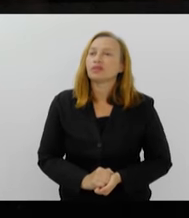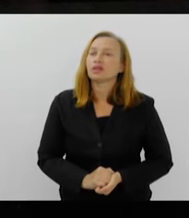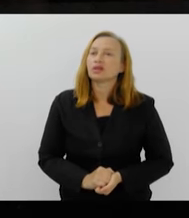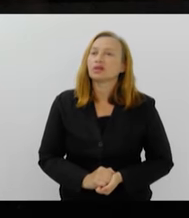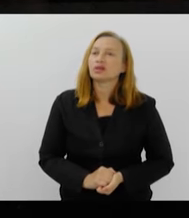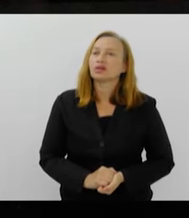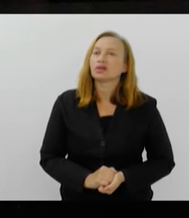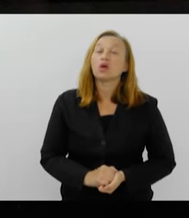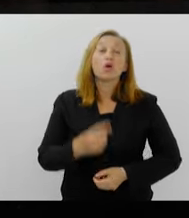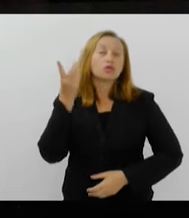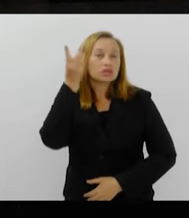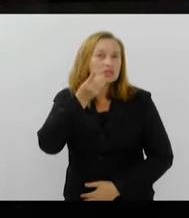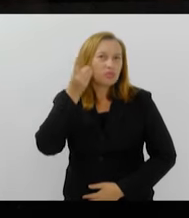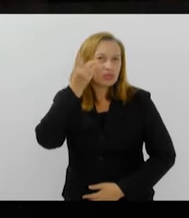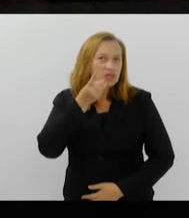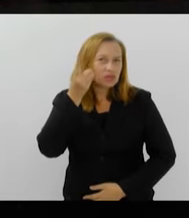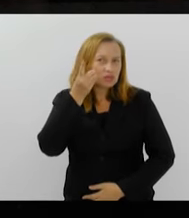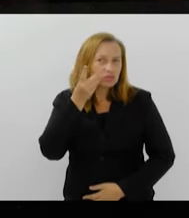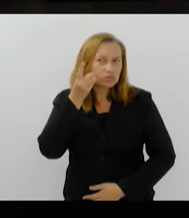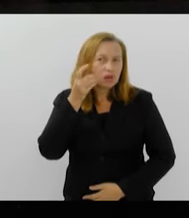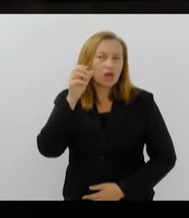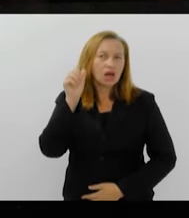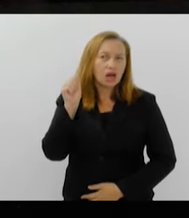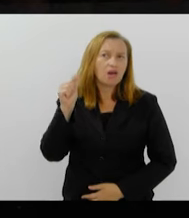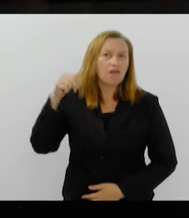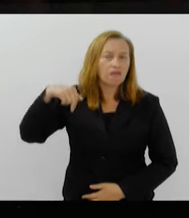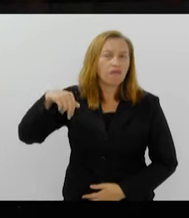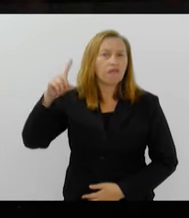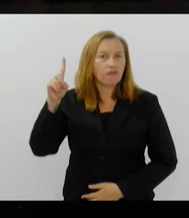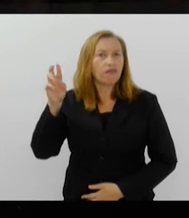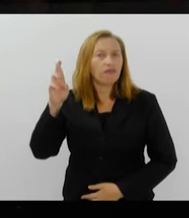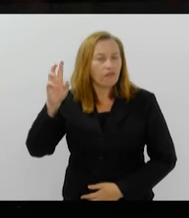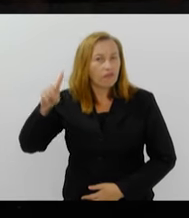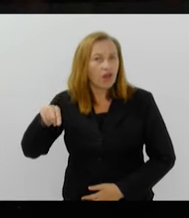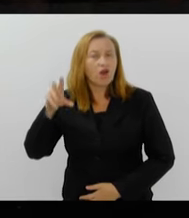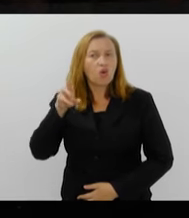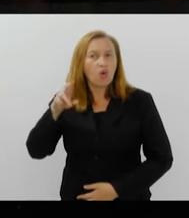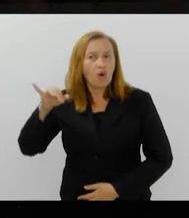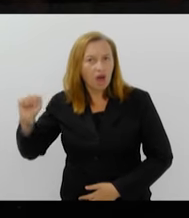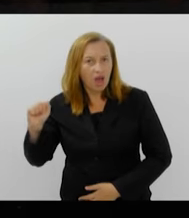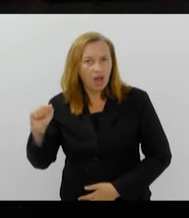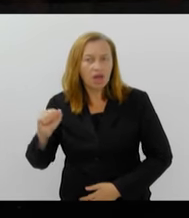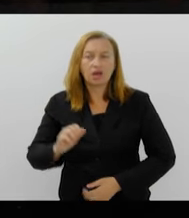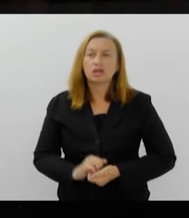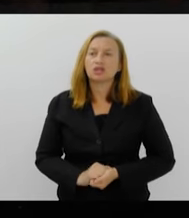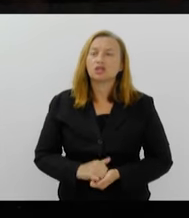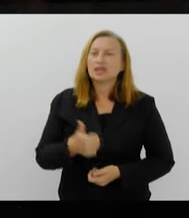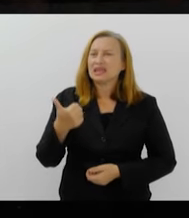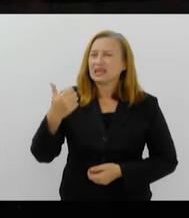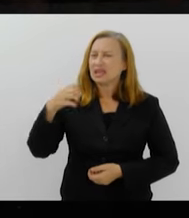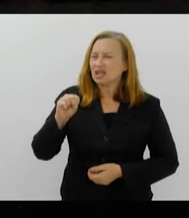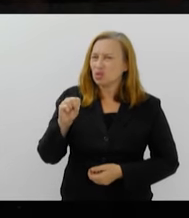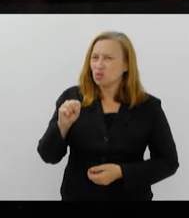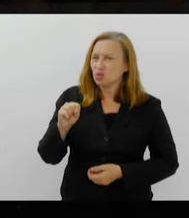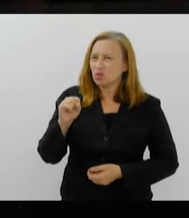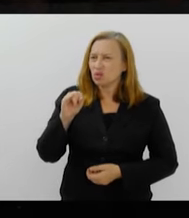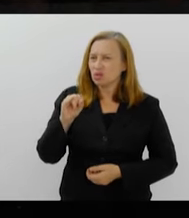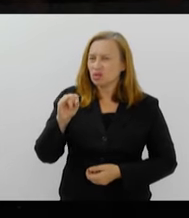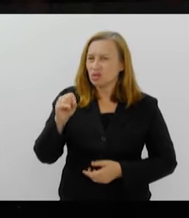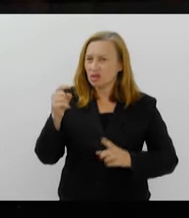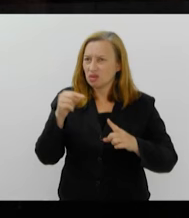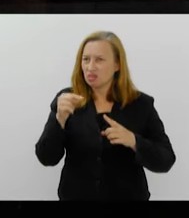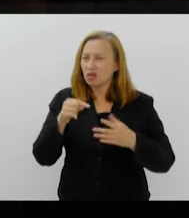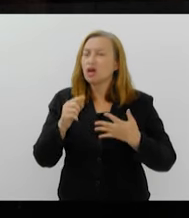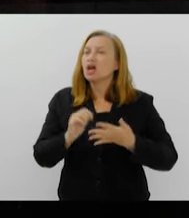Faz aqui o deputado André Correia, no item 18, um comentário muito pertinente.